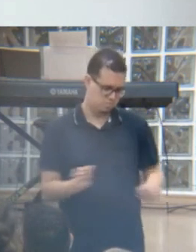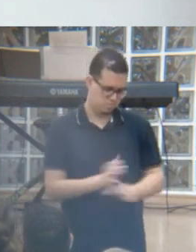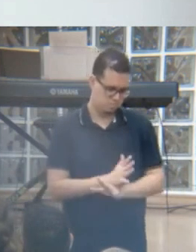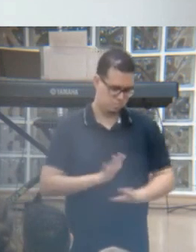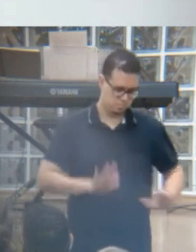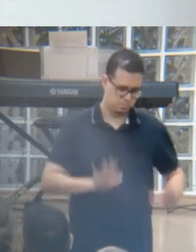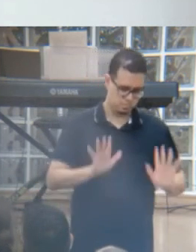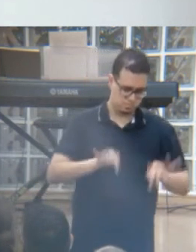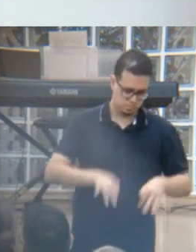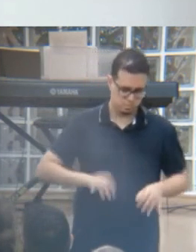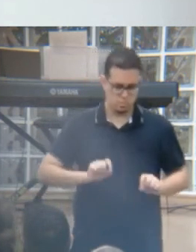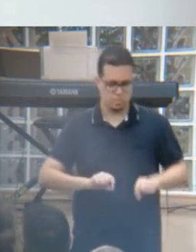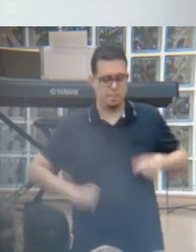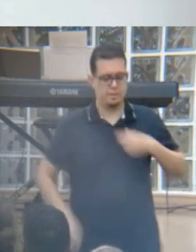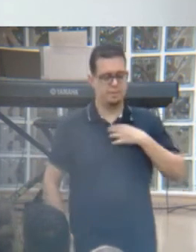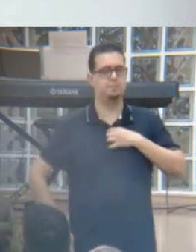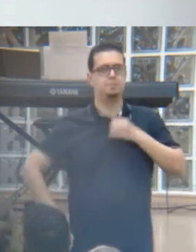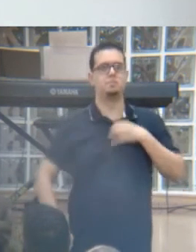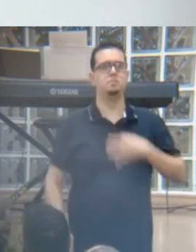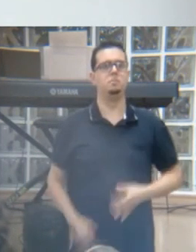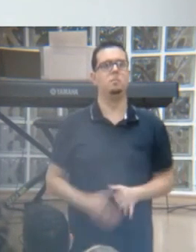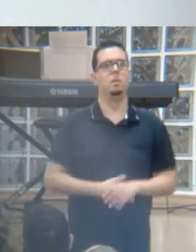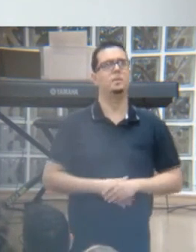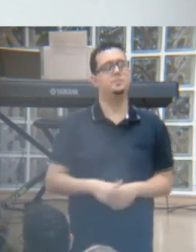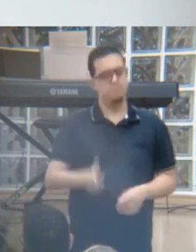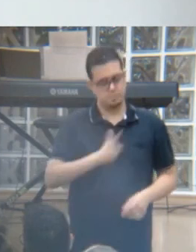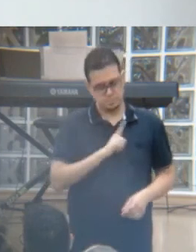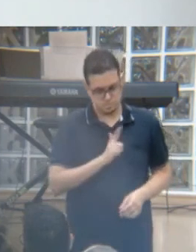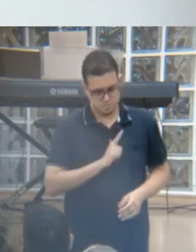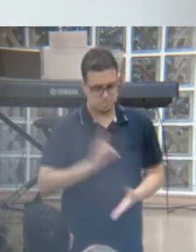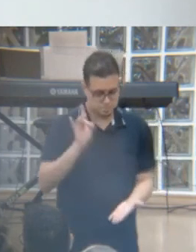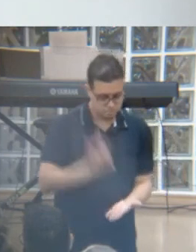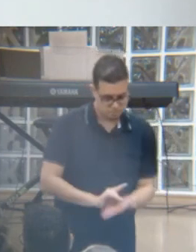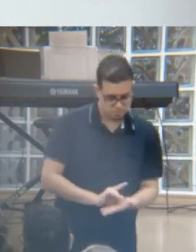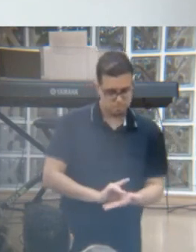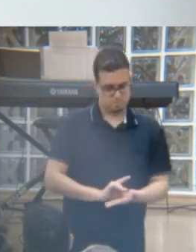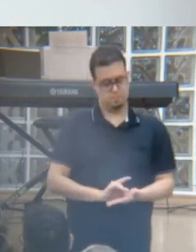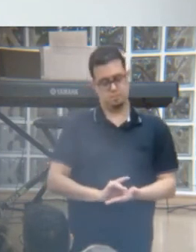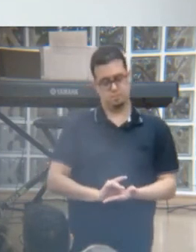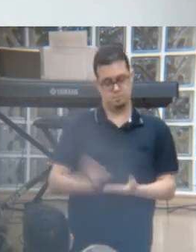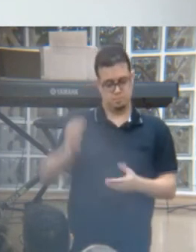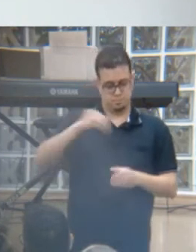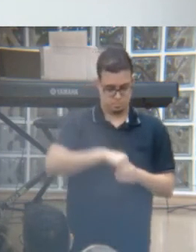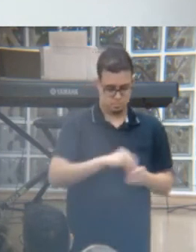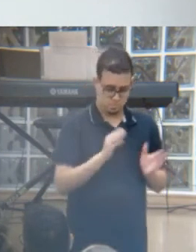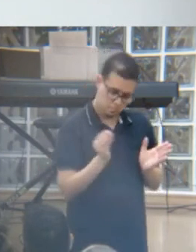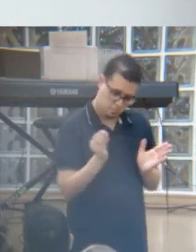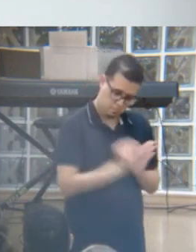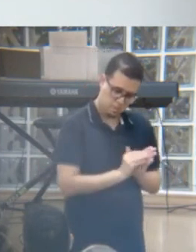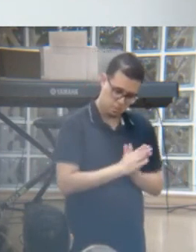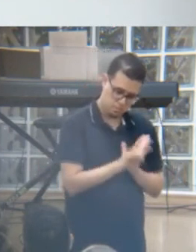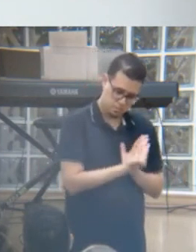A conclusão, há verdades absolutas na palavra de Deus, as